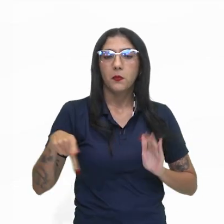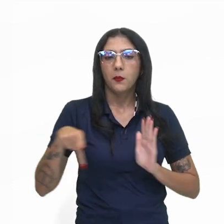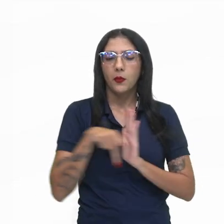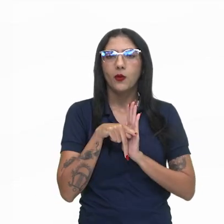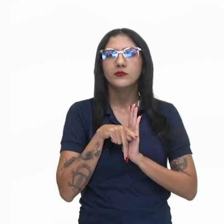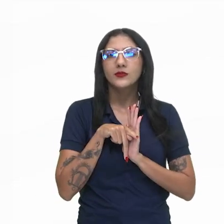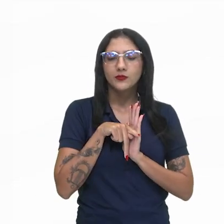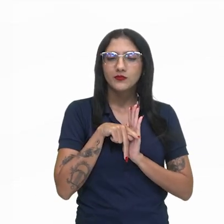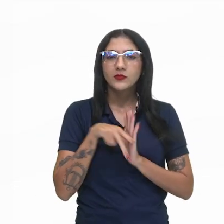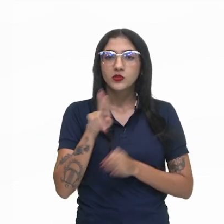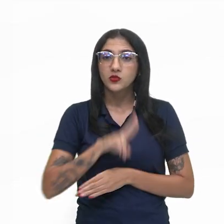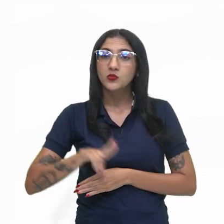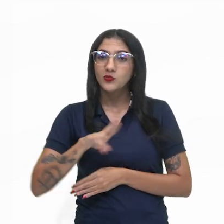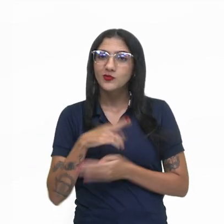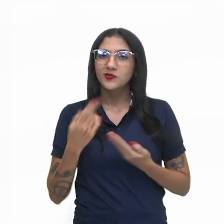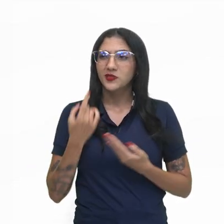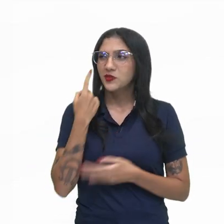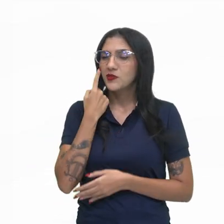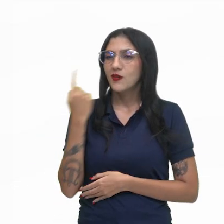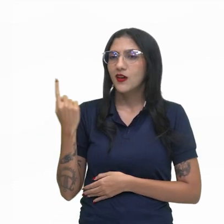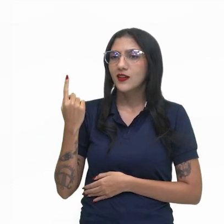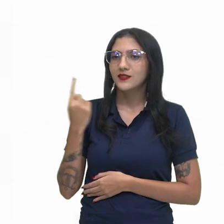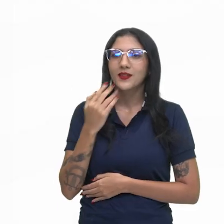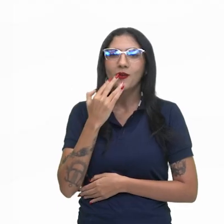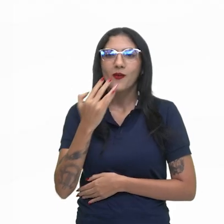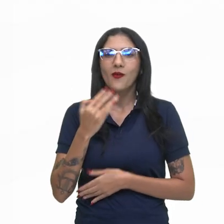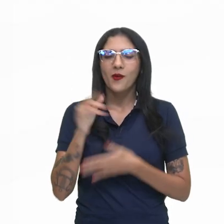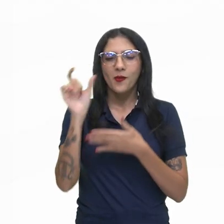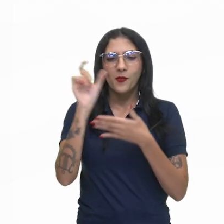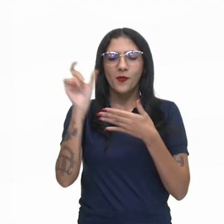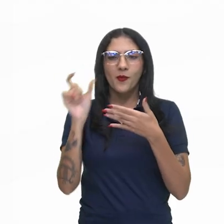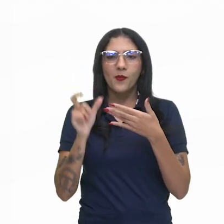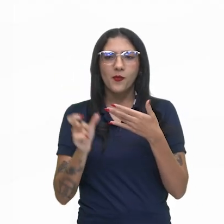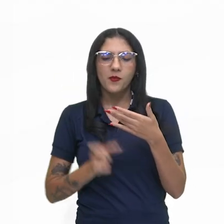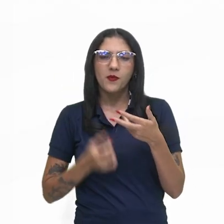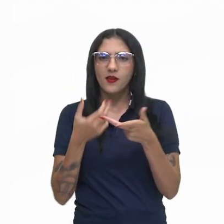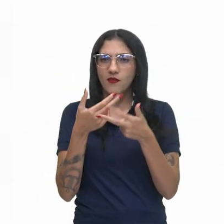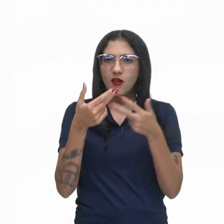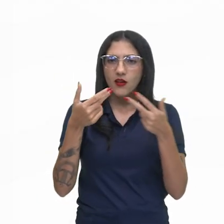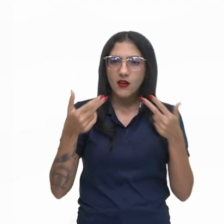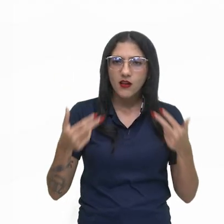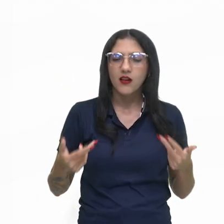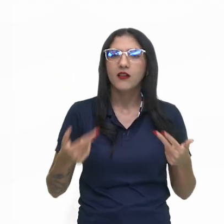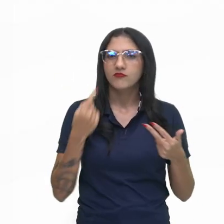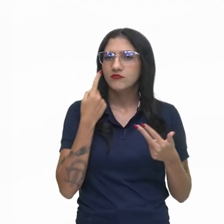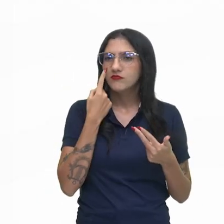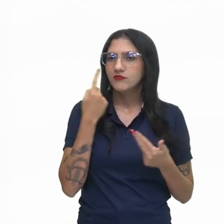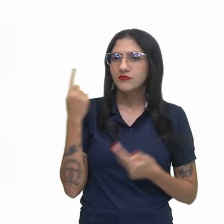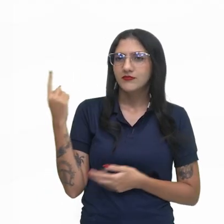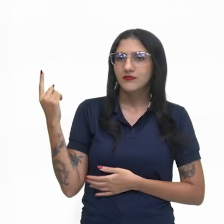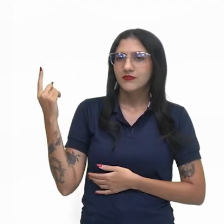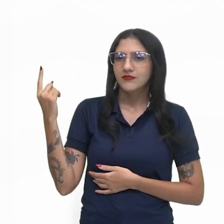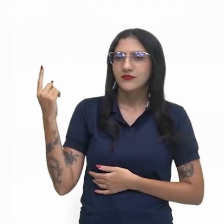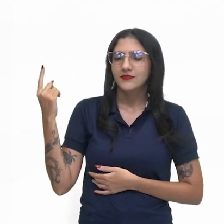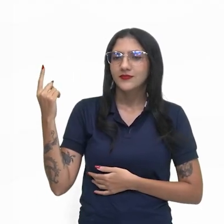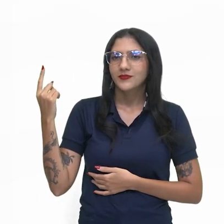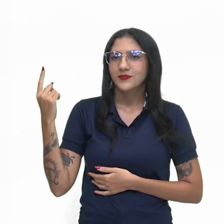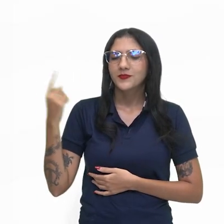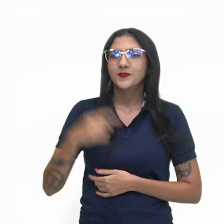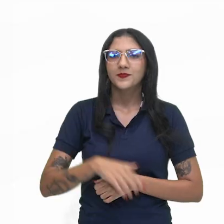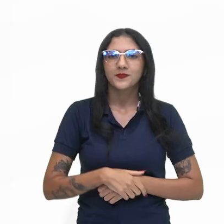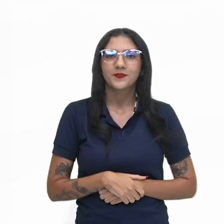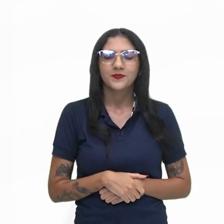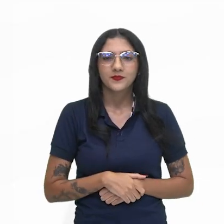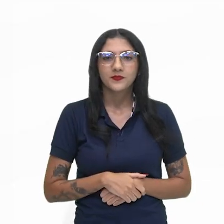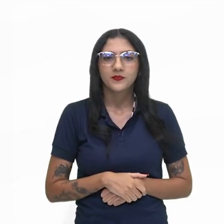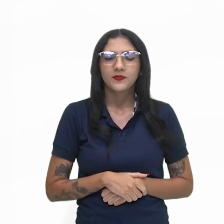ó. São essas que estão aí do lado que eu coloquei aí para vocês, né? Ticuna, Matsés, Tariana. Você que está